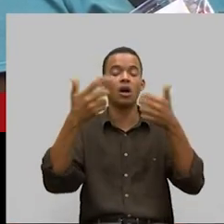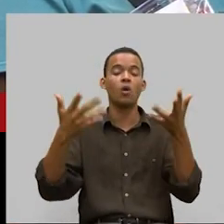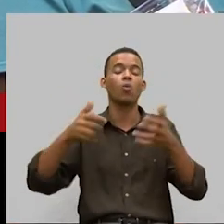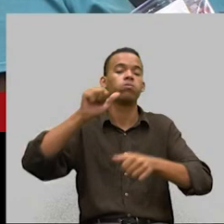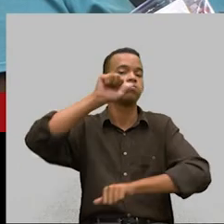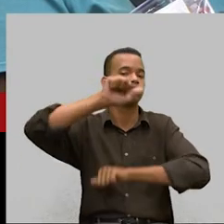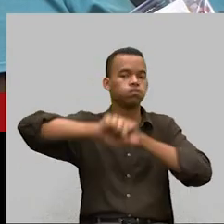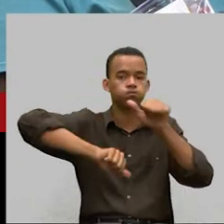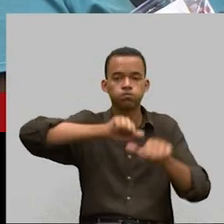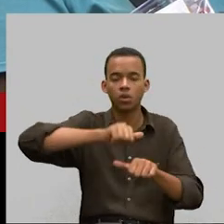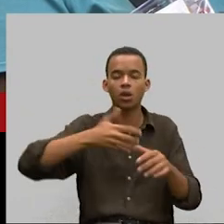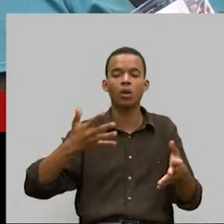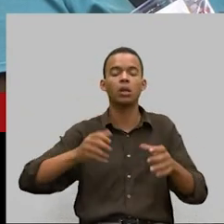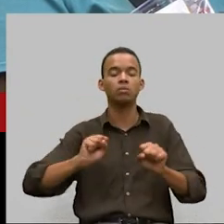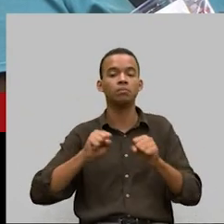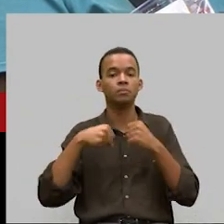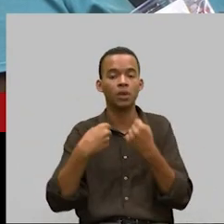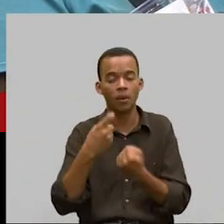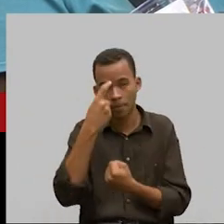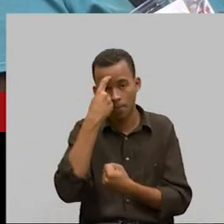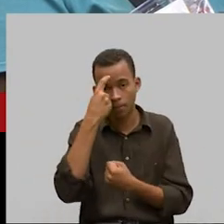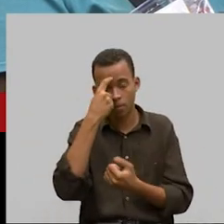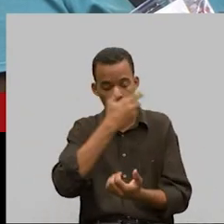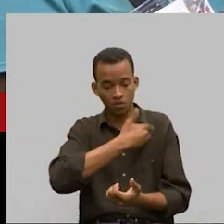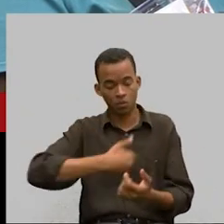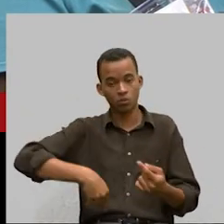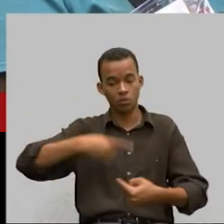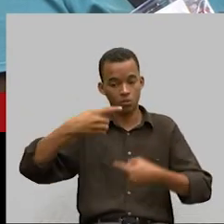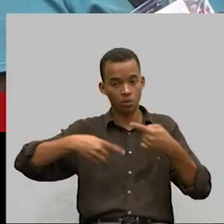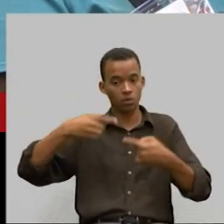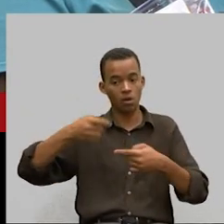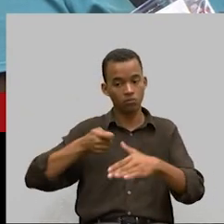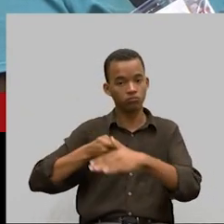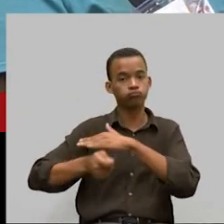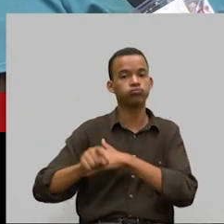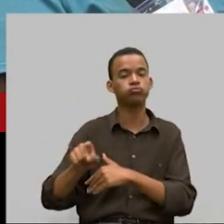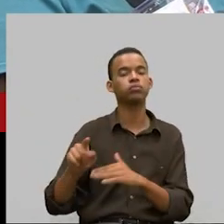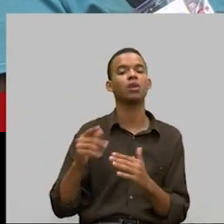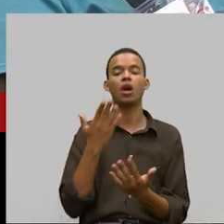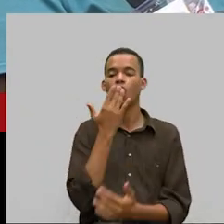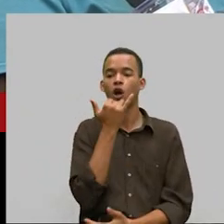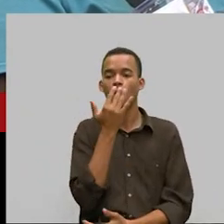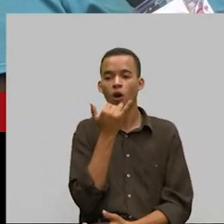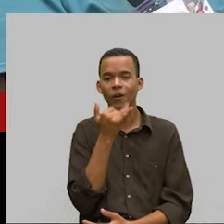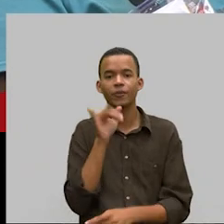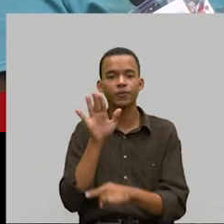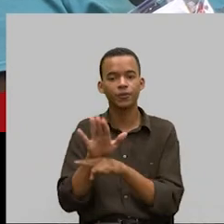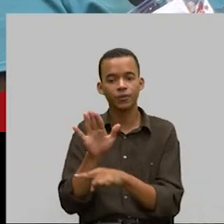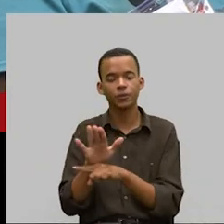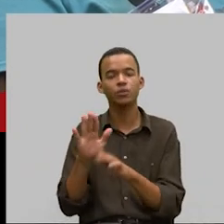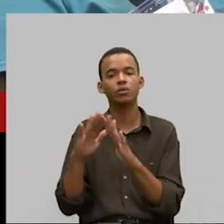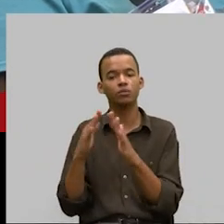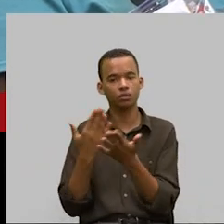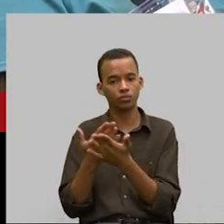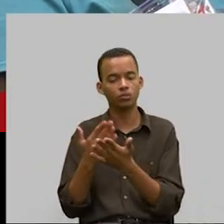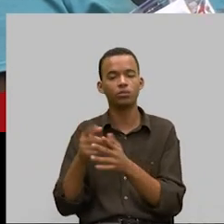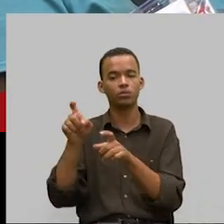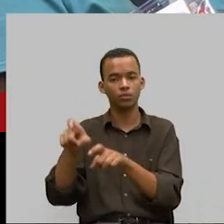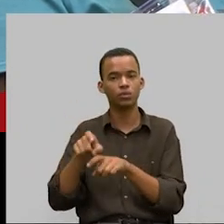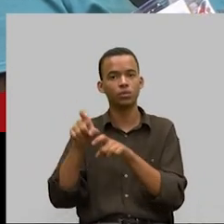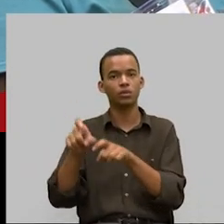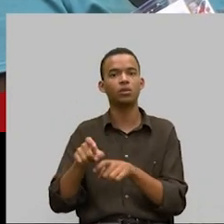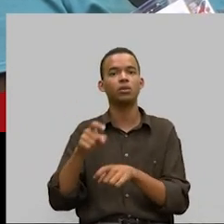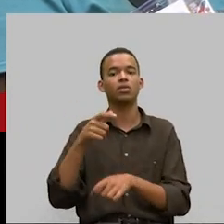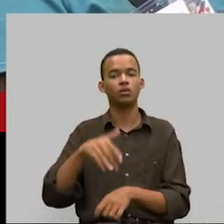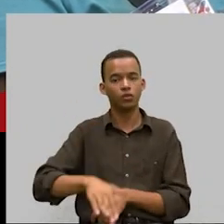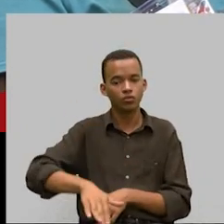pensar em políticas públicas e nisso investir na alimentação dos jovens e crianças do campo para que cresça também